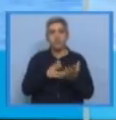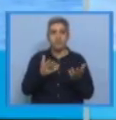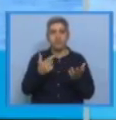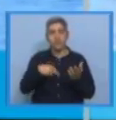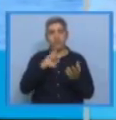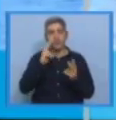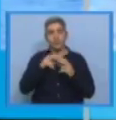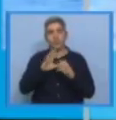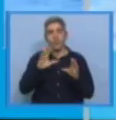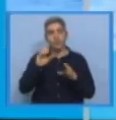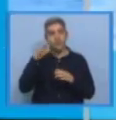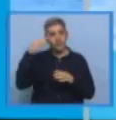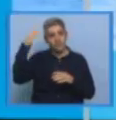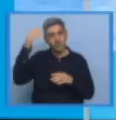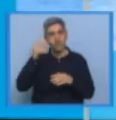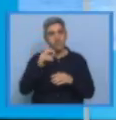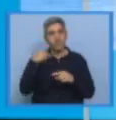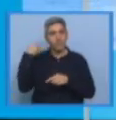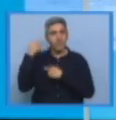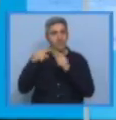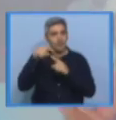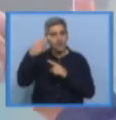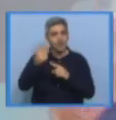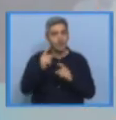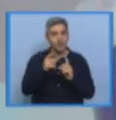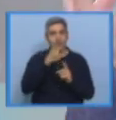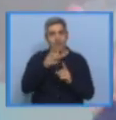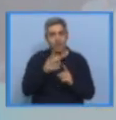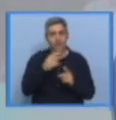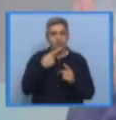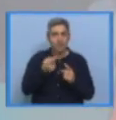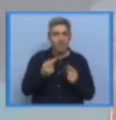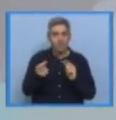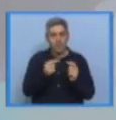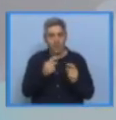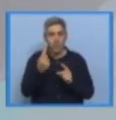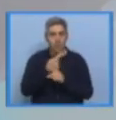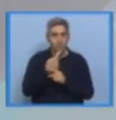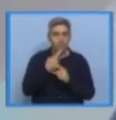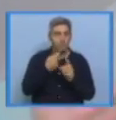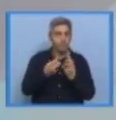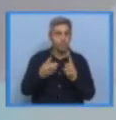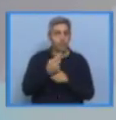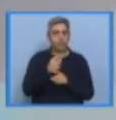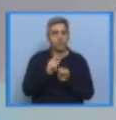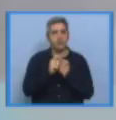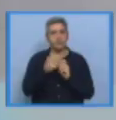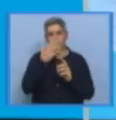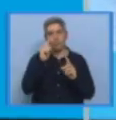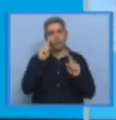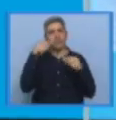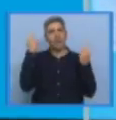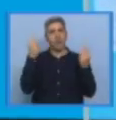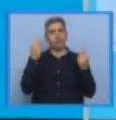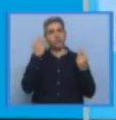só vamos descobrir, se calhar, daqui a umas gerações, não é? Daquilo que é dito e redito e debatido, etc. Porque, de facto, está transformado num espetáculo, não é?